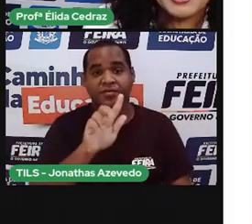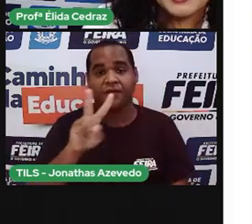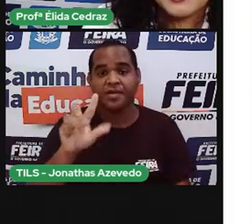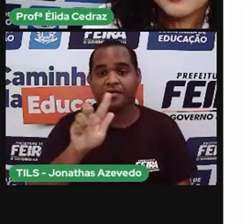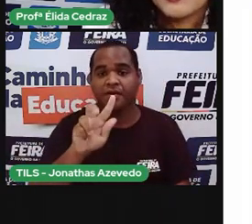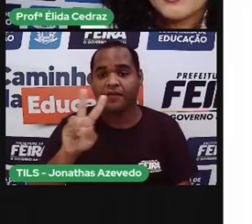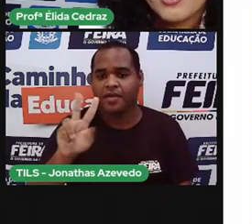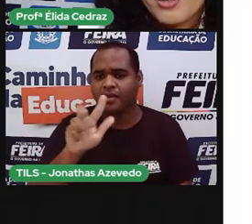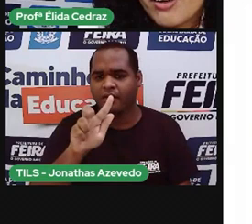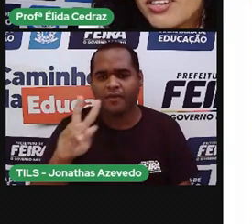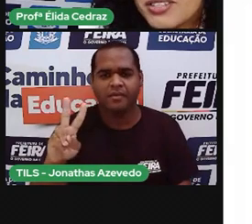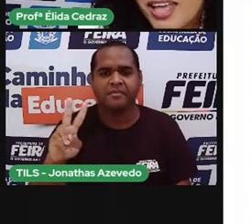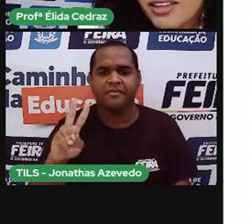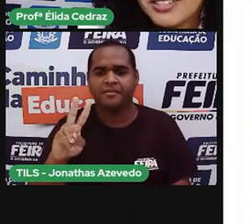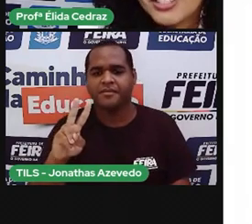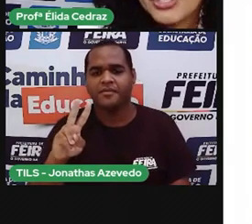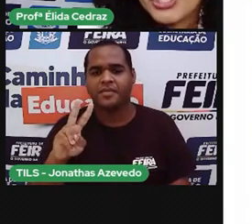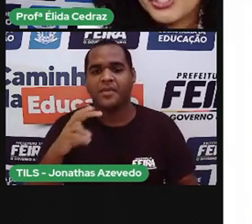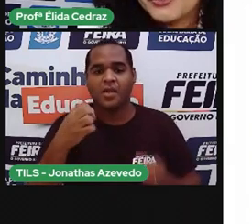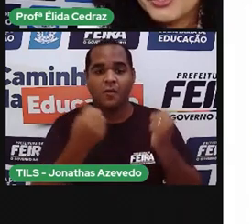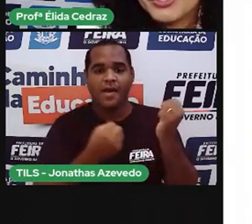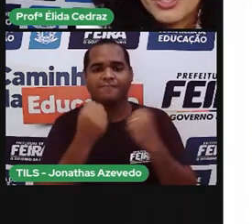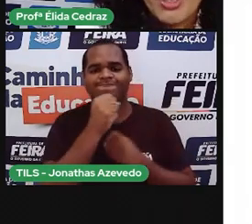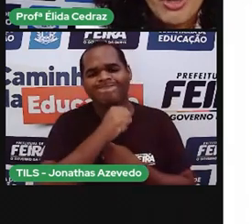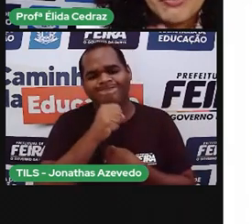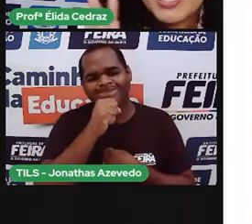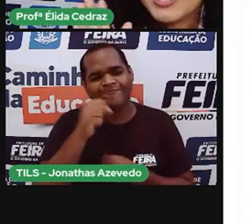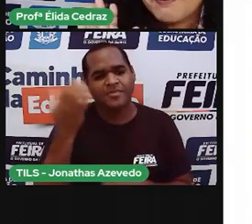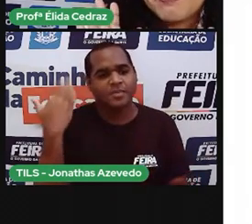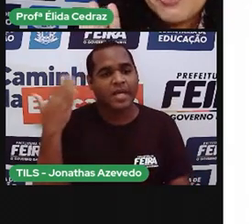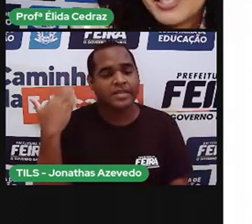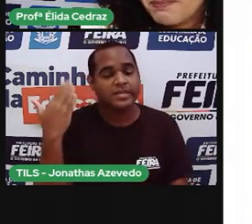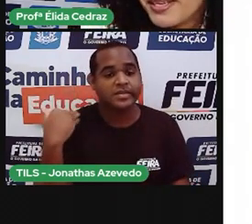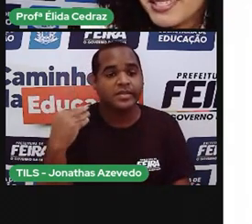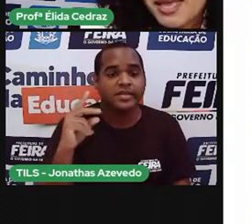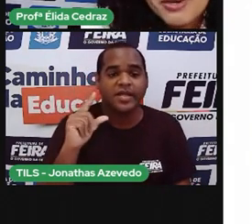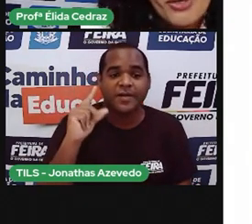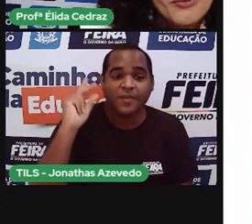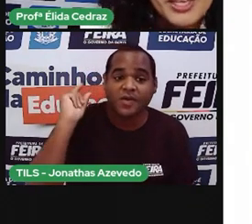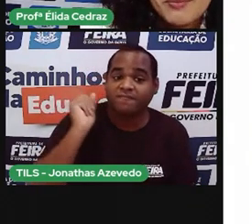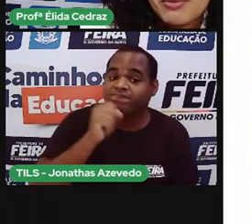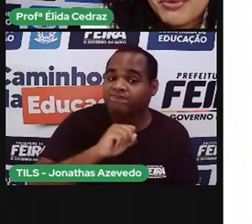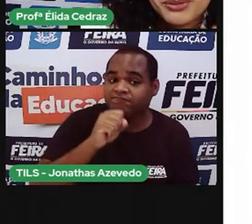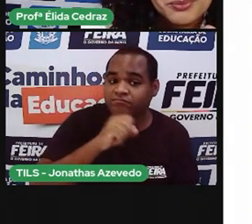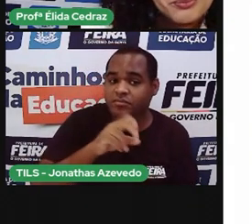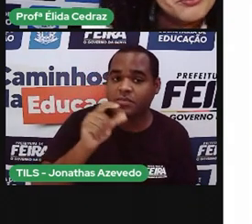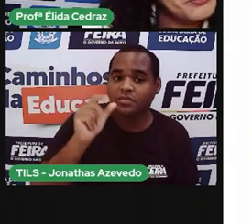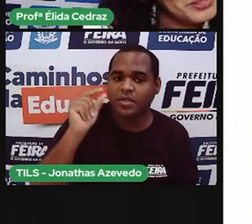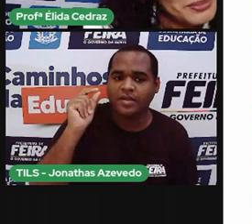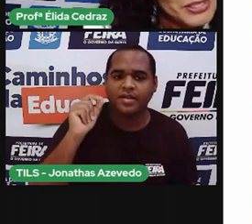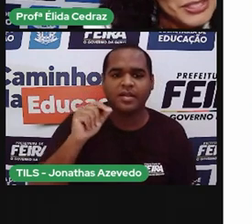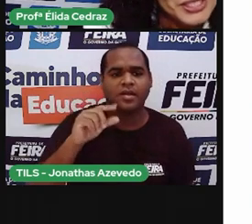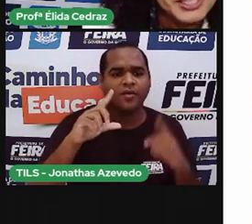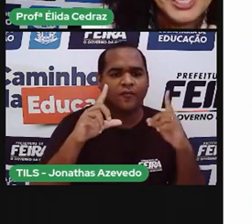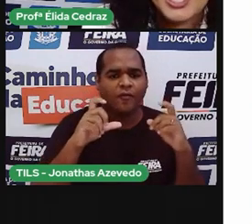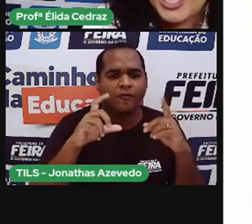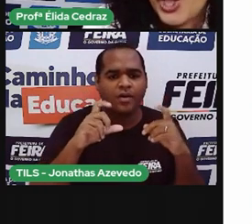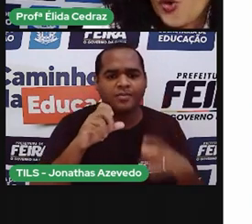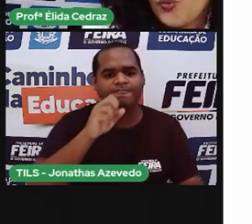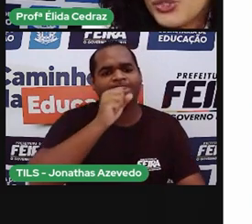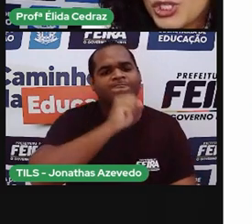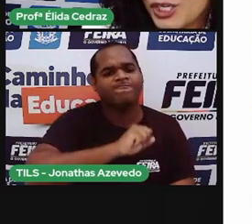Vargas. Olha os carros antigos. Ó, você percebe logo que é uma foto muito